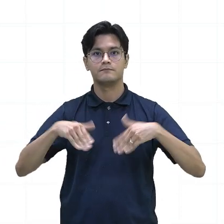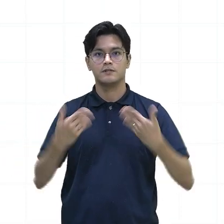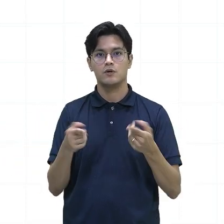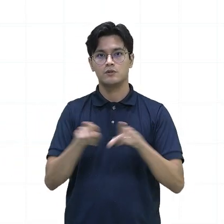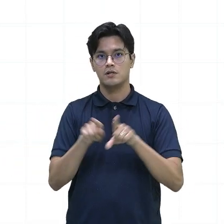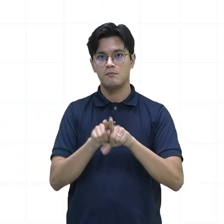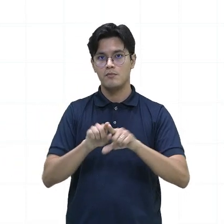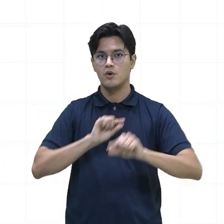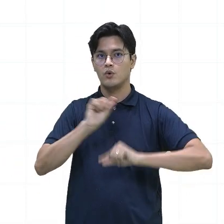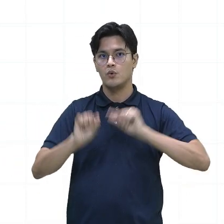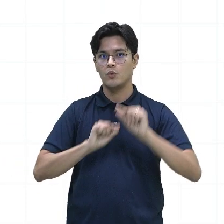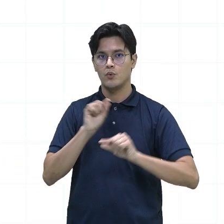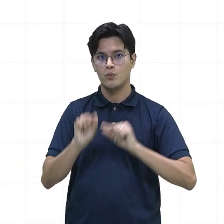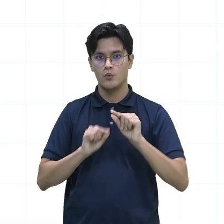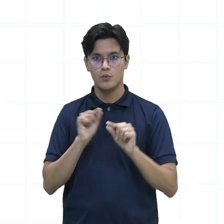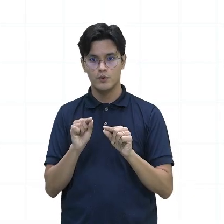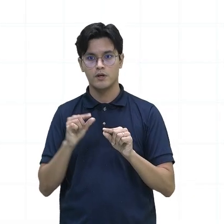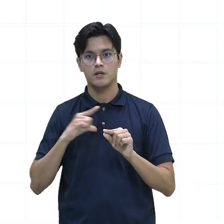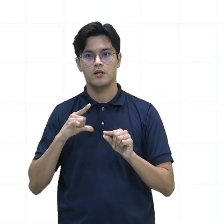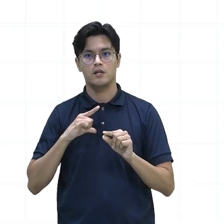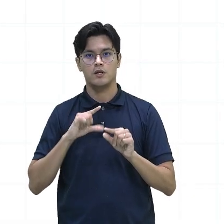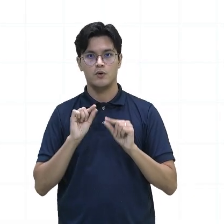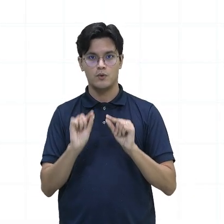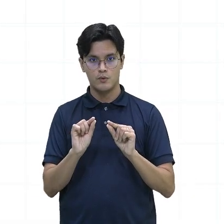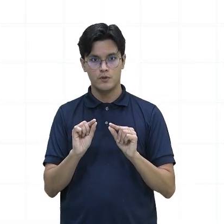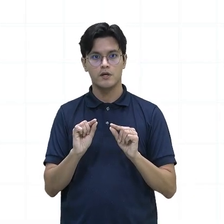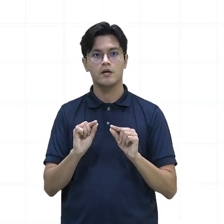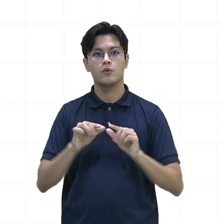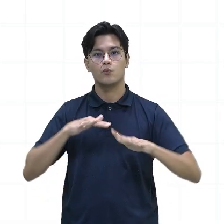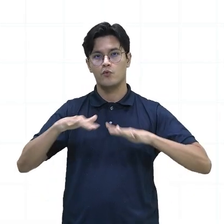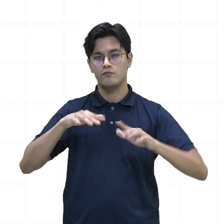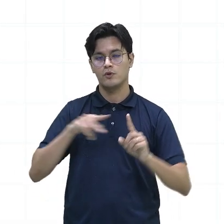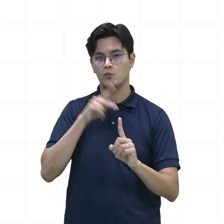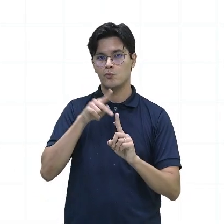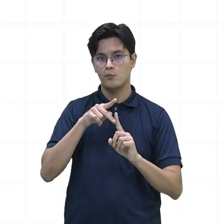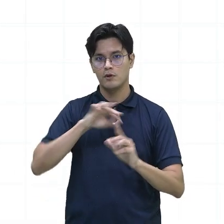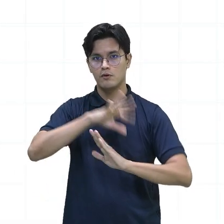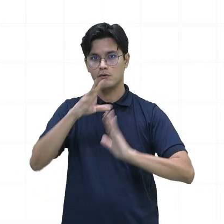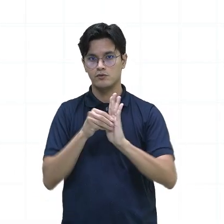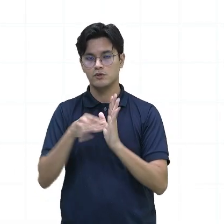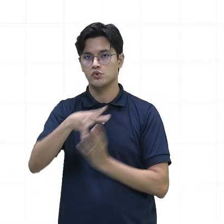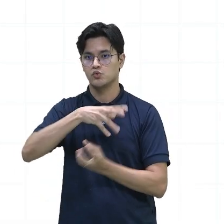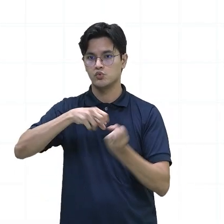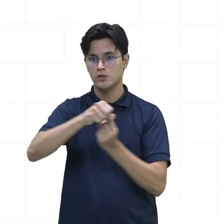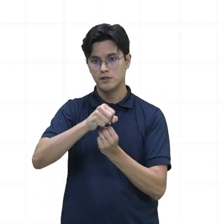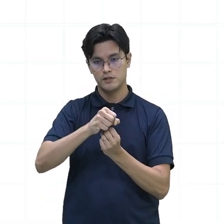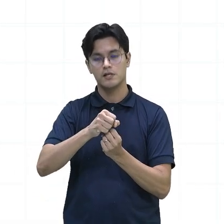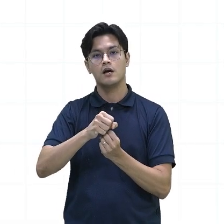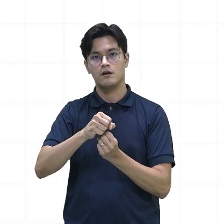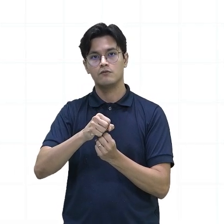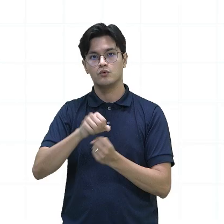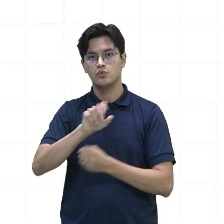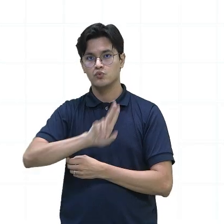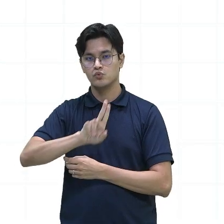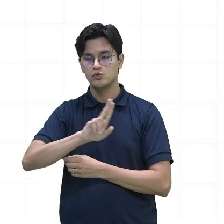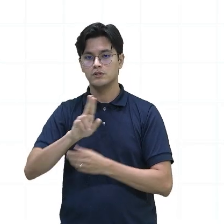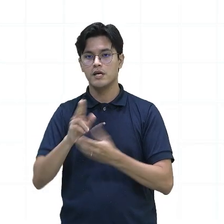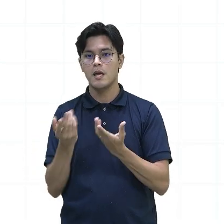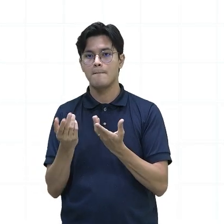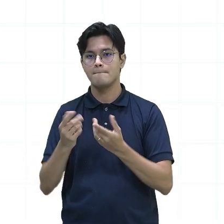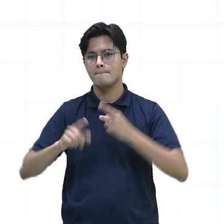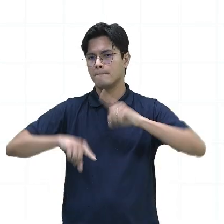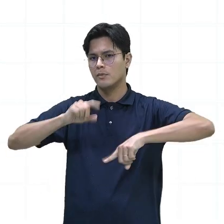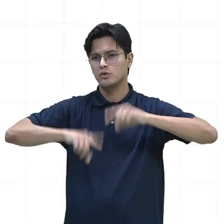significativos, né, em termos de macroeconômicos, né, mas os produtos florestais não